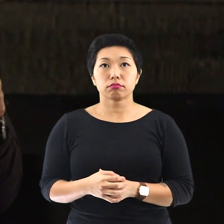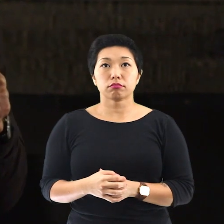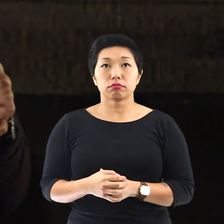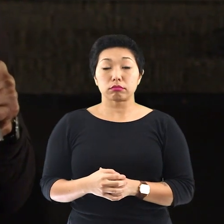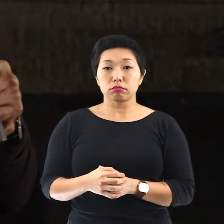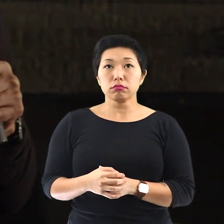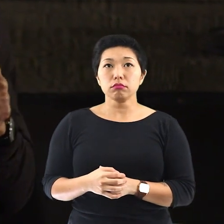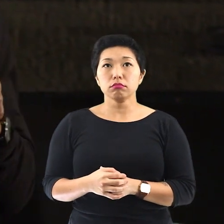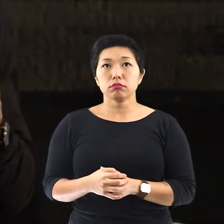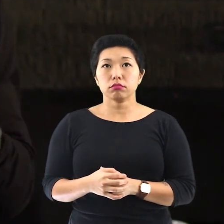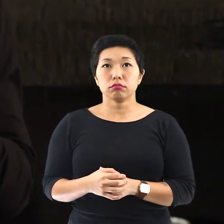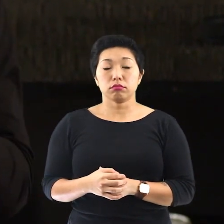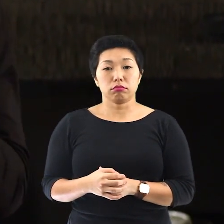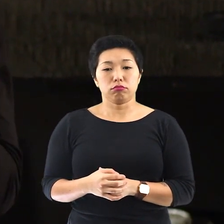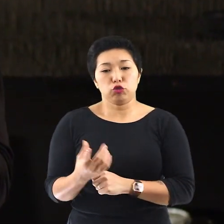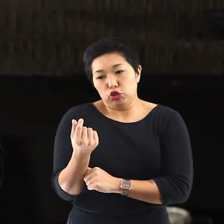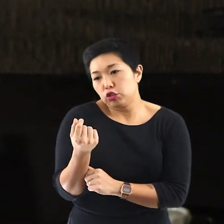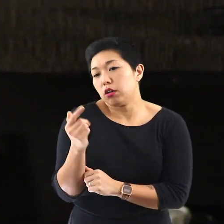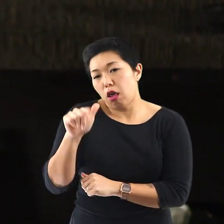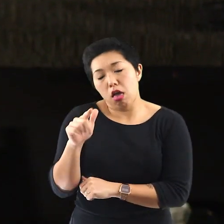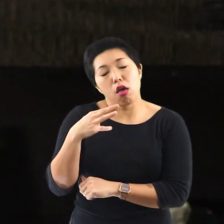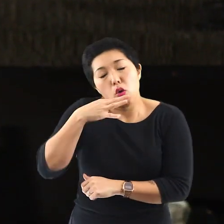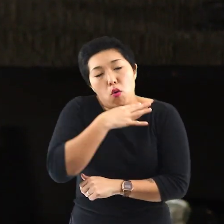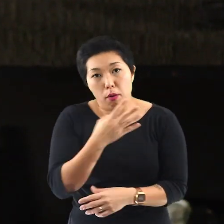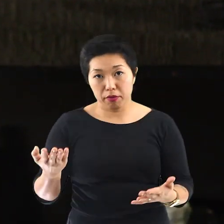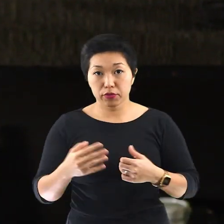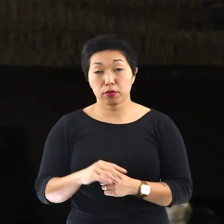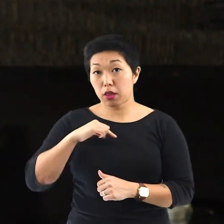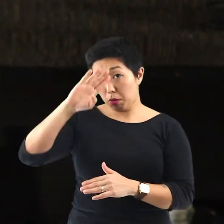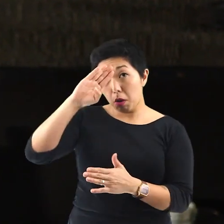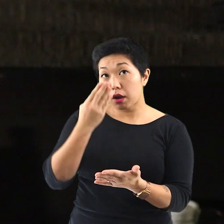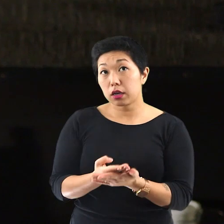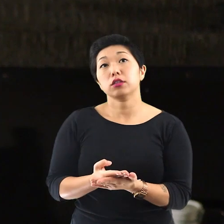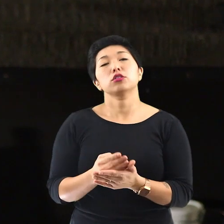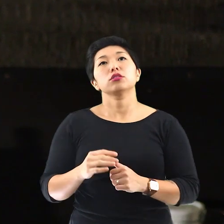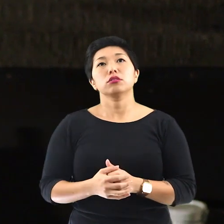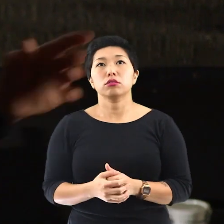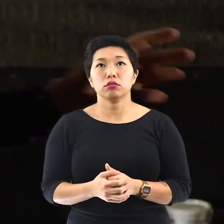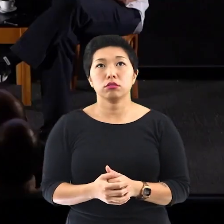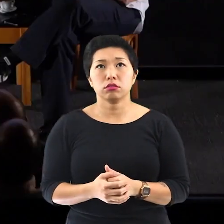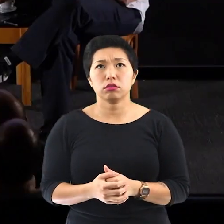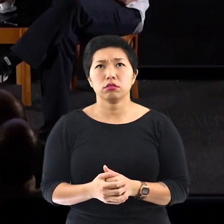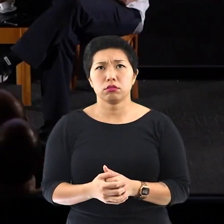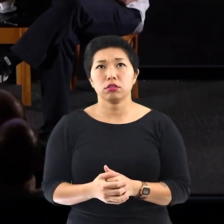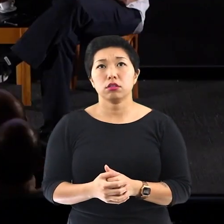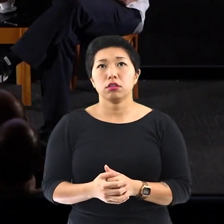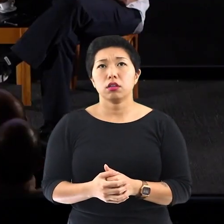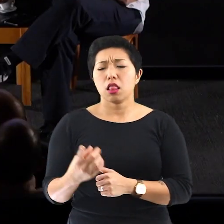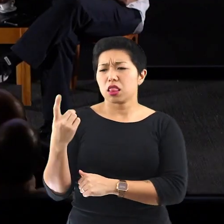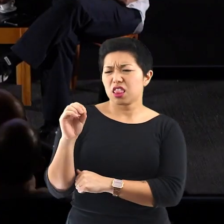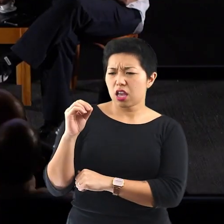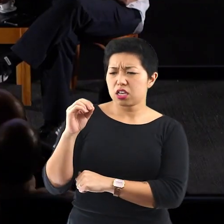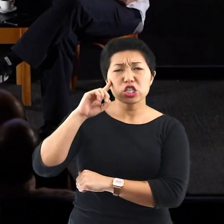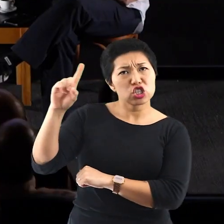é a lógica. Então, e eu acredito que, sabem, há cerca